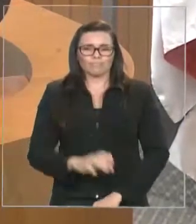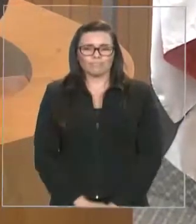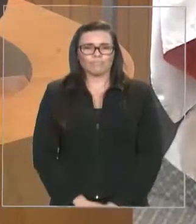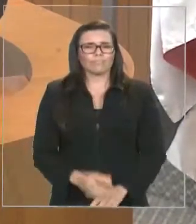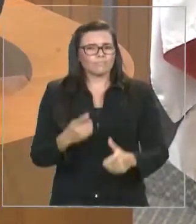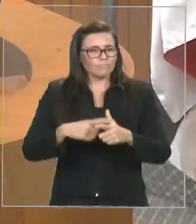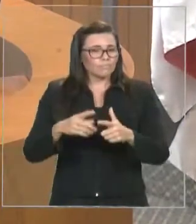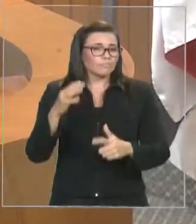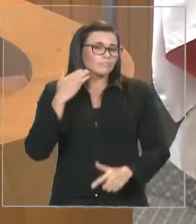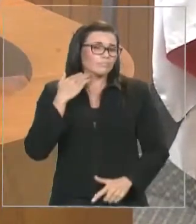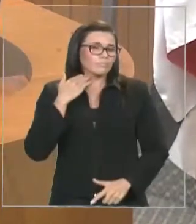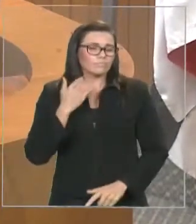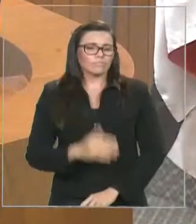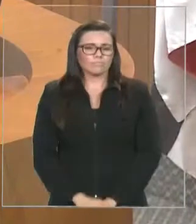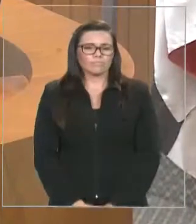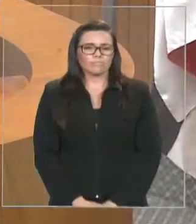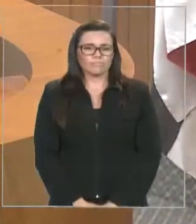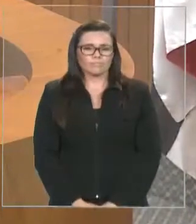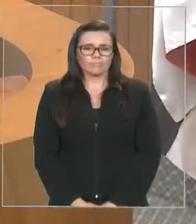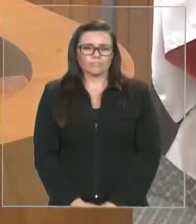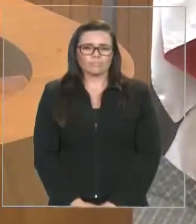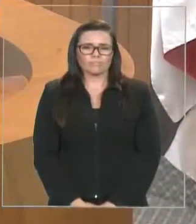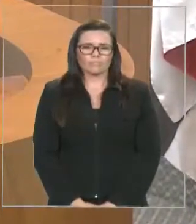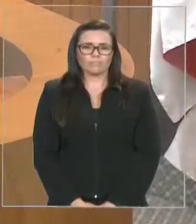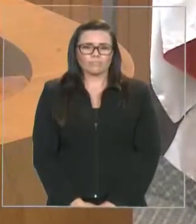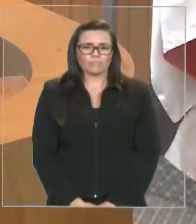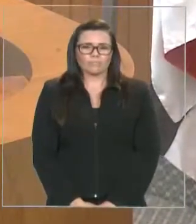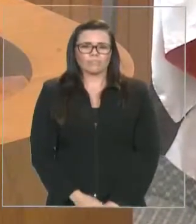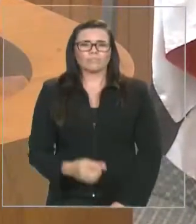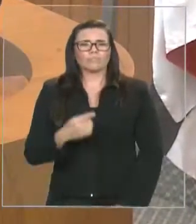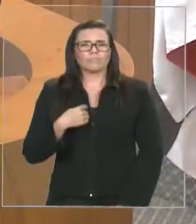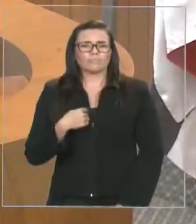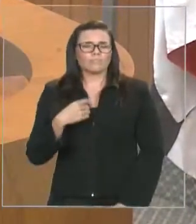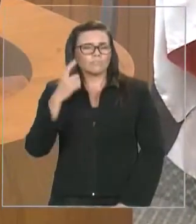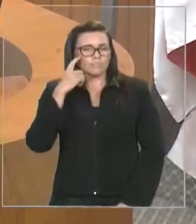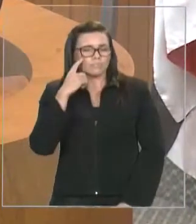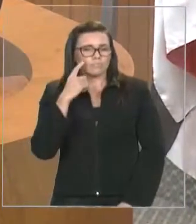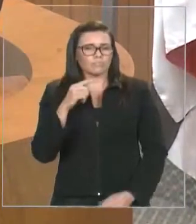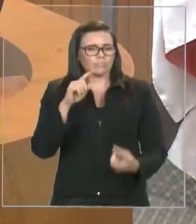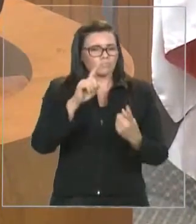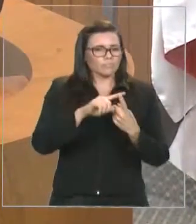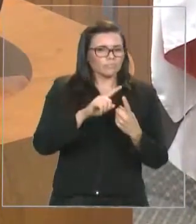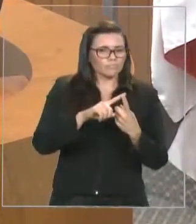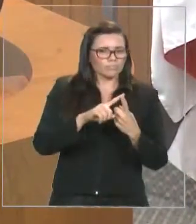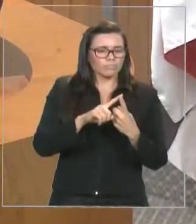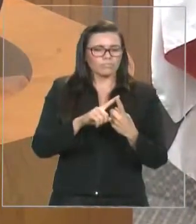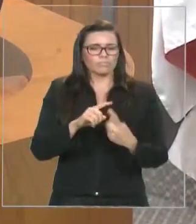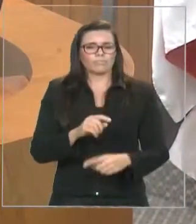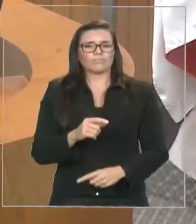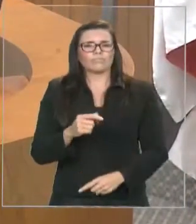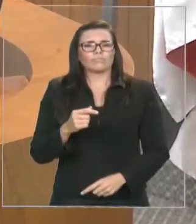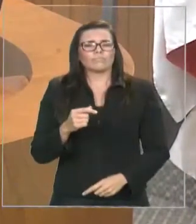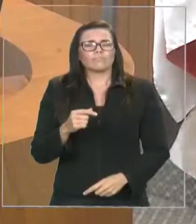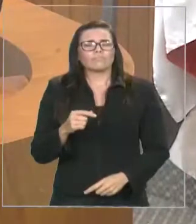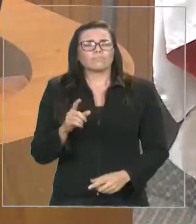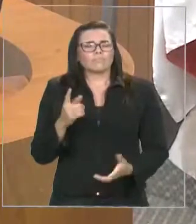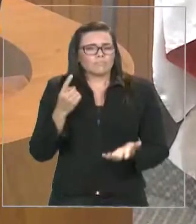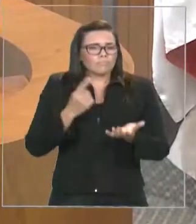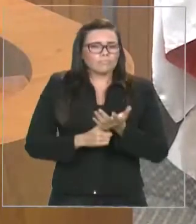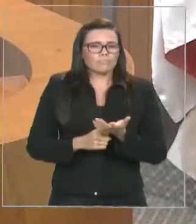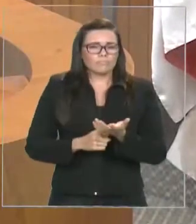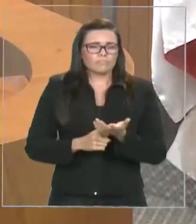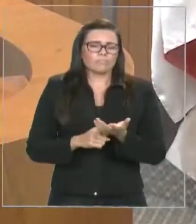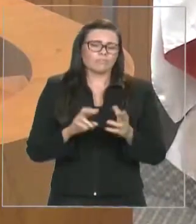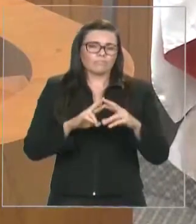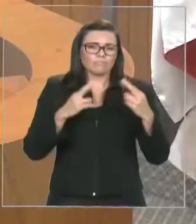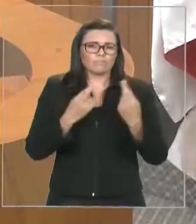procuramos enfrentar esse problema em duas linhas, tanto junto à superintendência dos bancos, e essa semana já fomos à